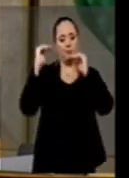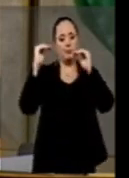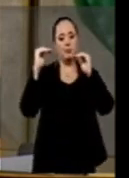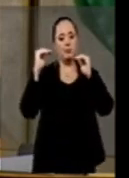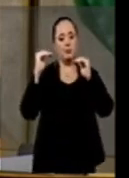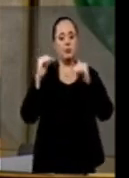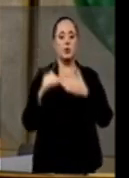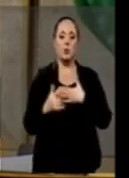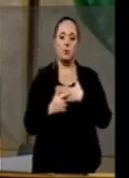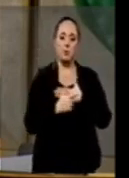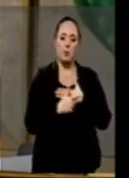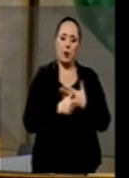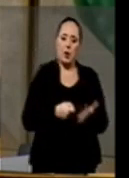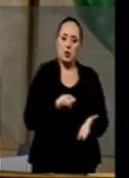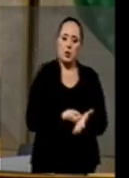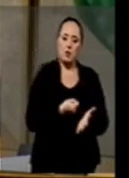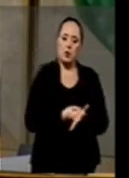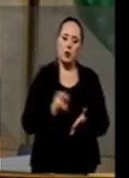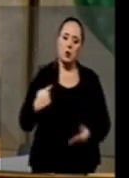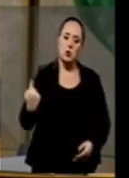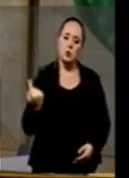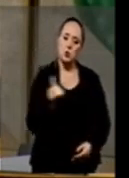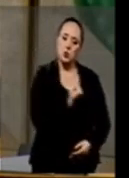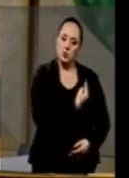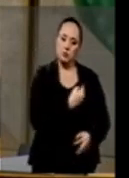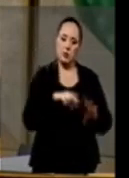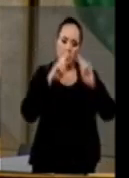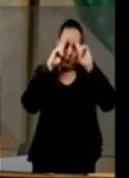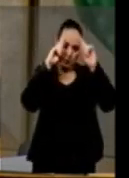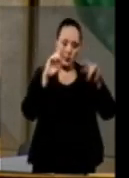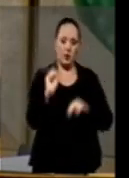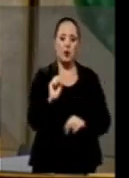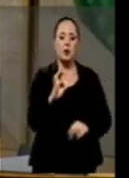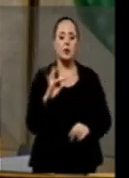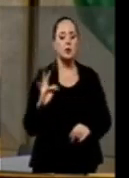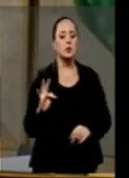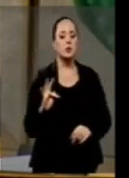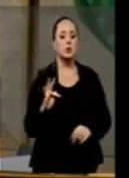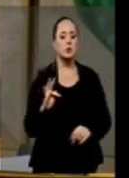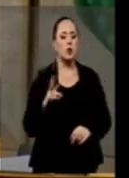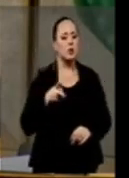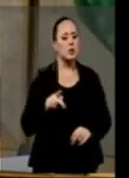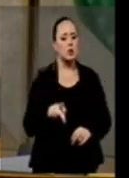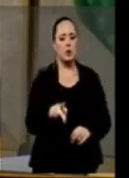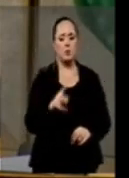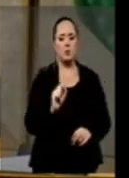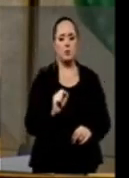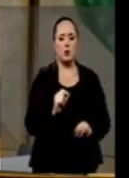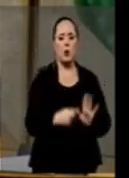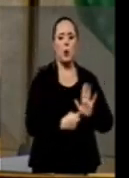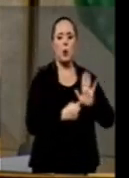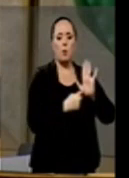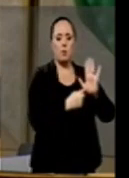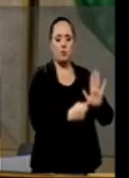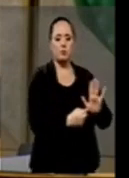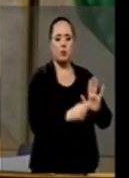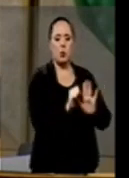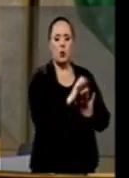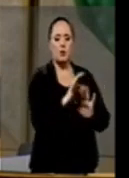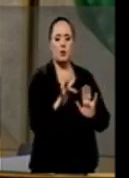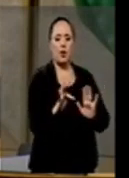dever de todos nós respeitá la e fazer sempre com que seja respeitada em suas